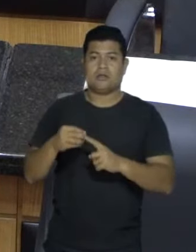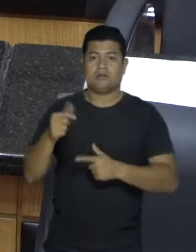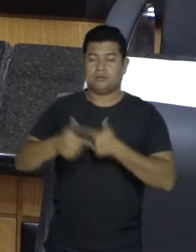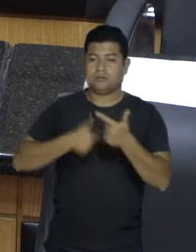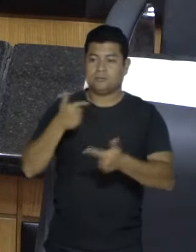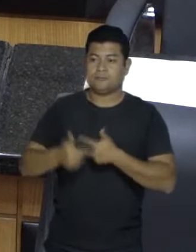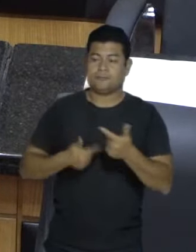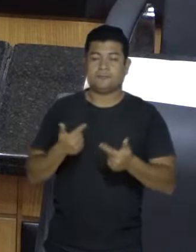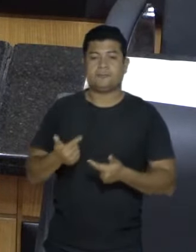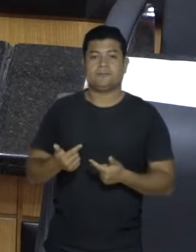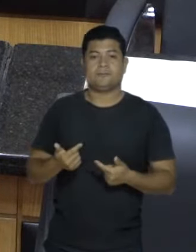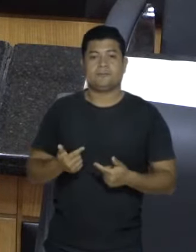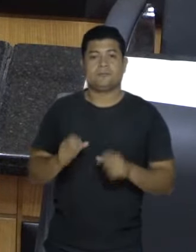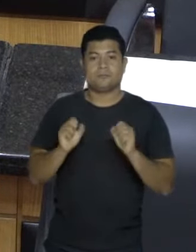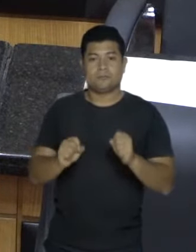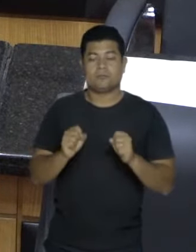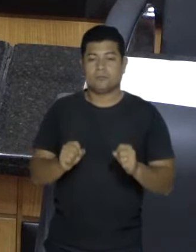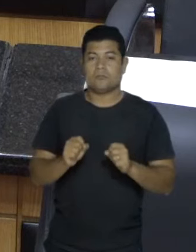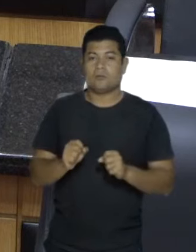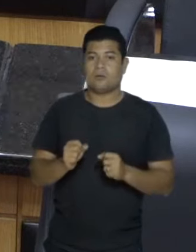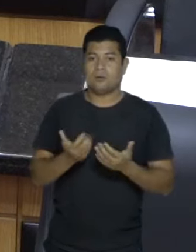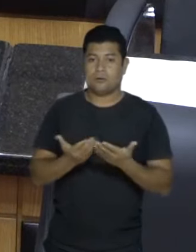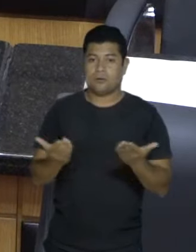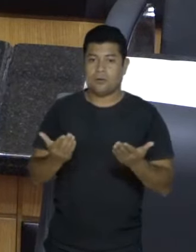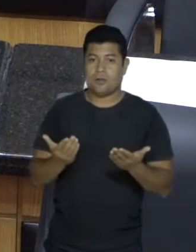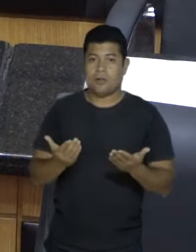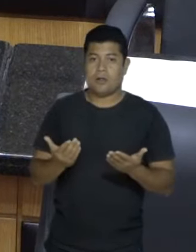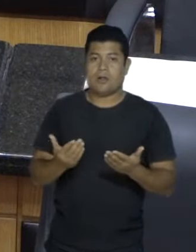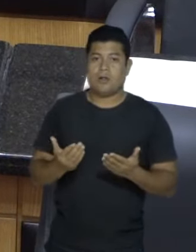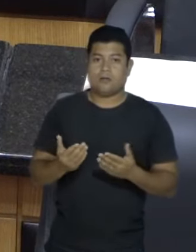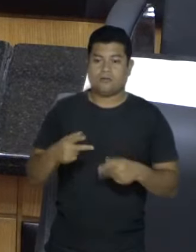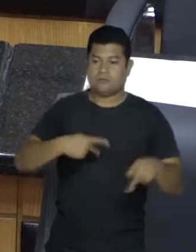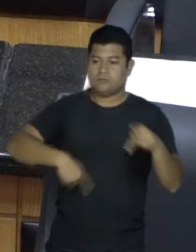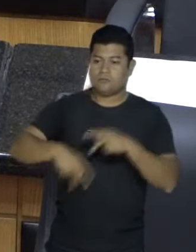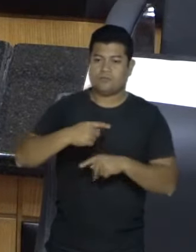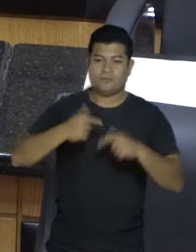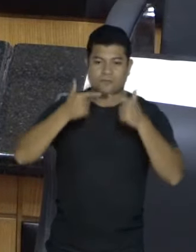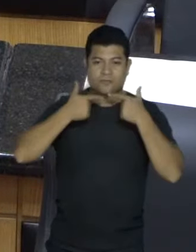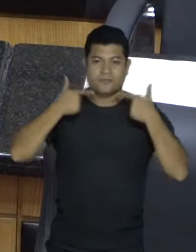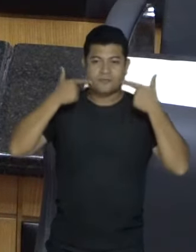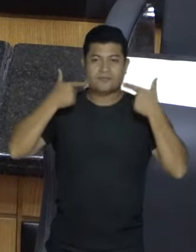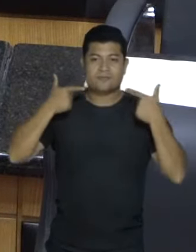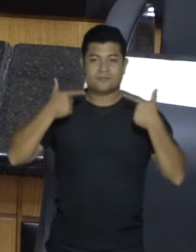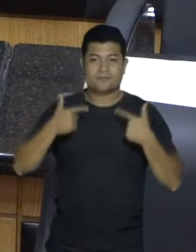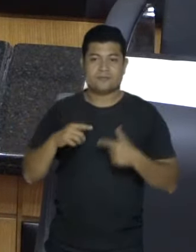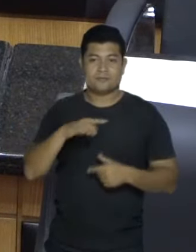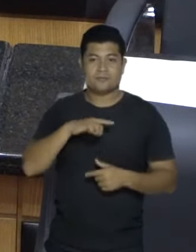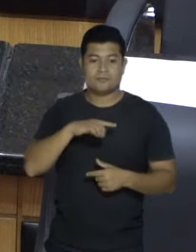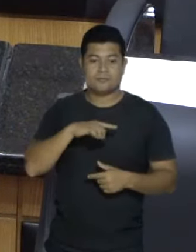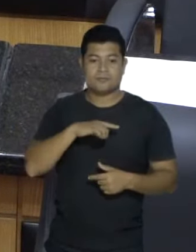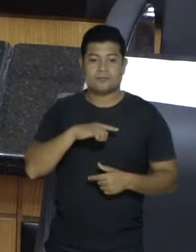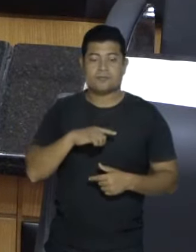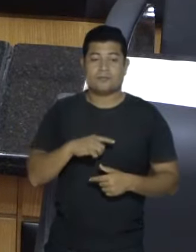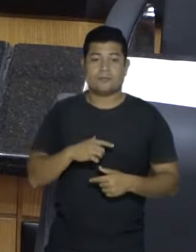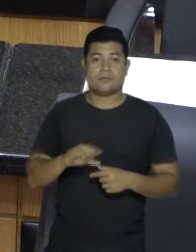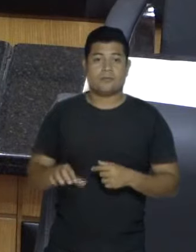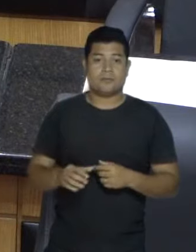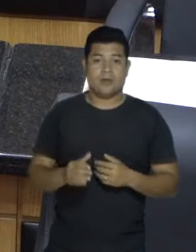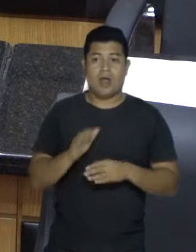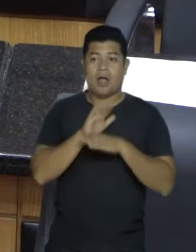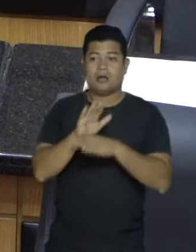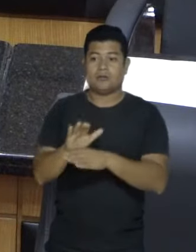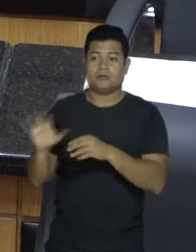carisma que pode ser comprovado Diante da sua popularidade seu sorriso largo que recebe a todos igualmente traz segurança aos